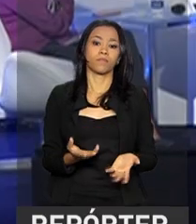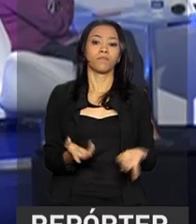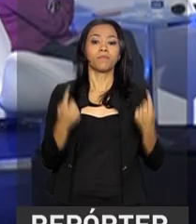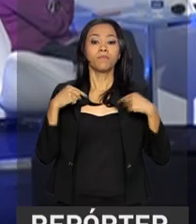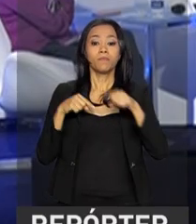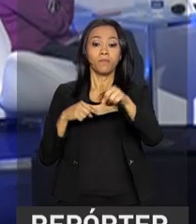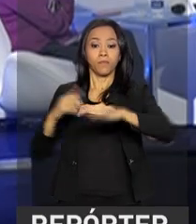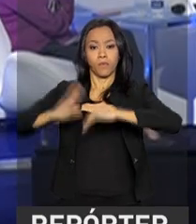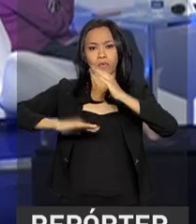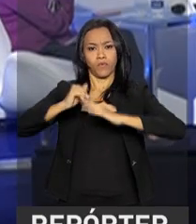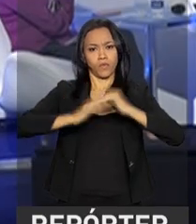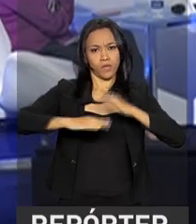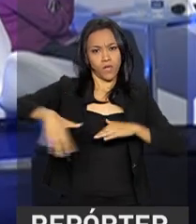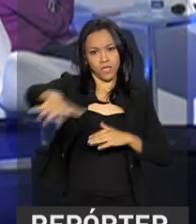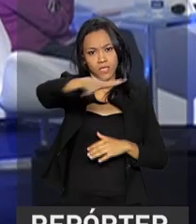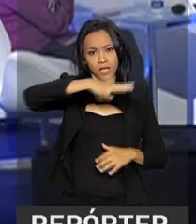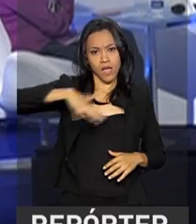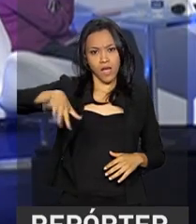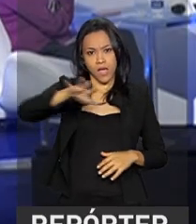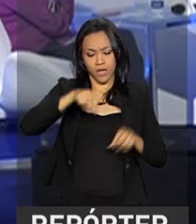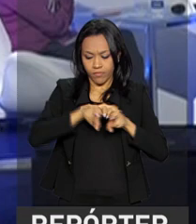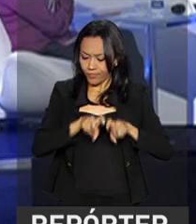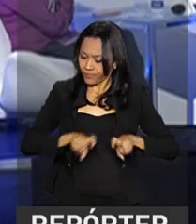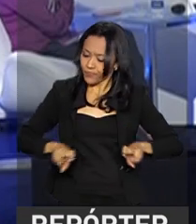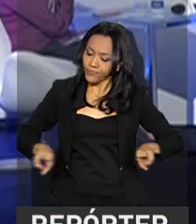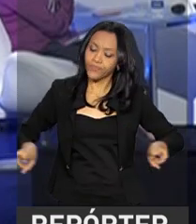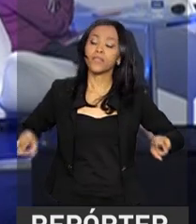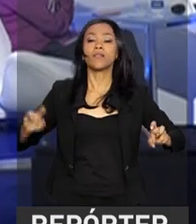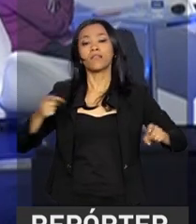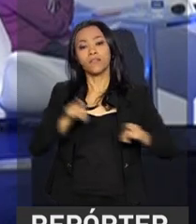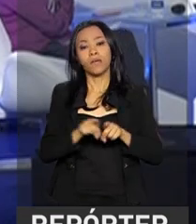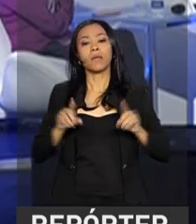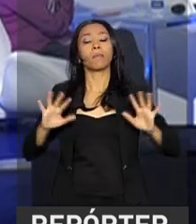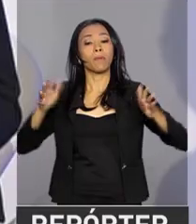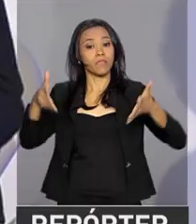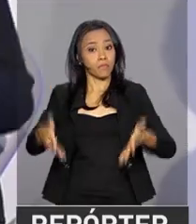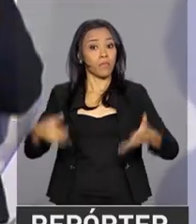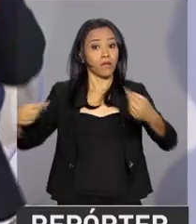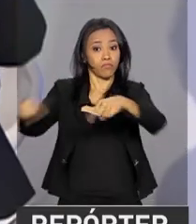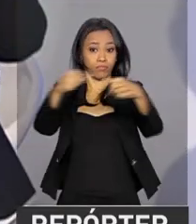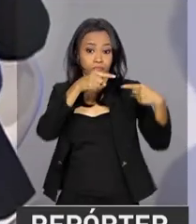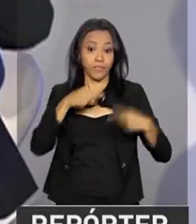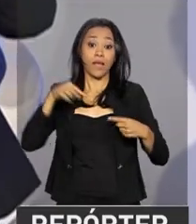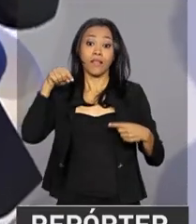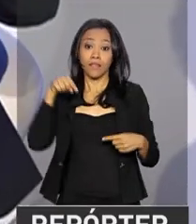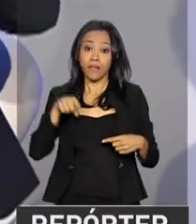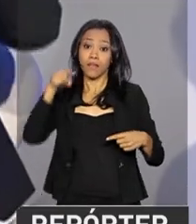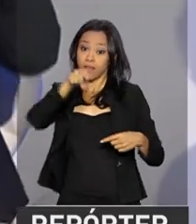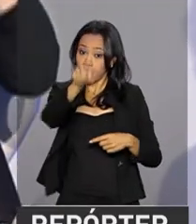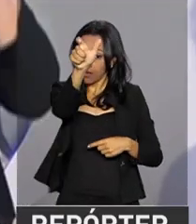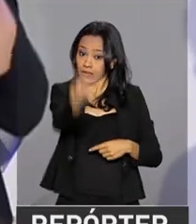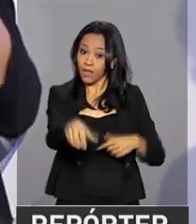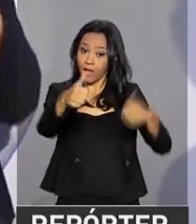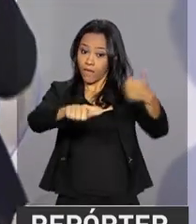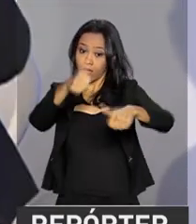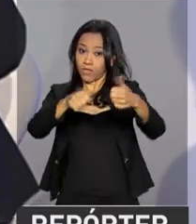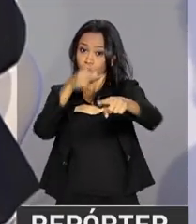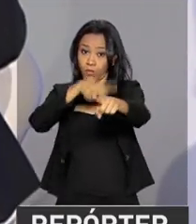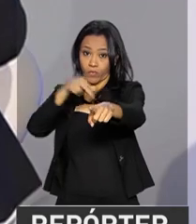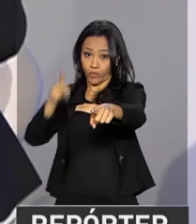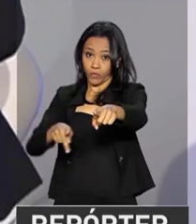especialistas em previdência social economistas também participaram do debate na avaliação do professor josé márcio camargo